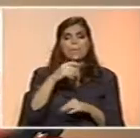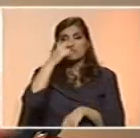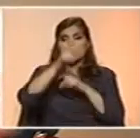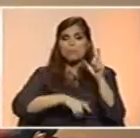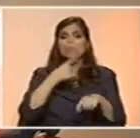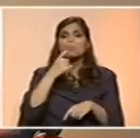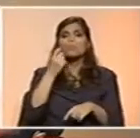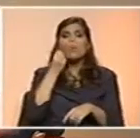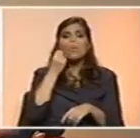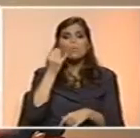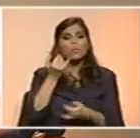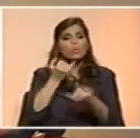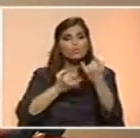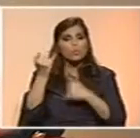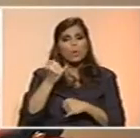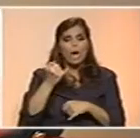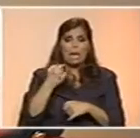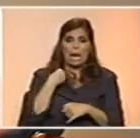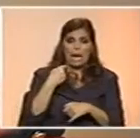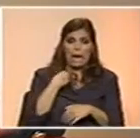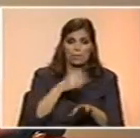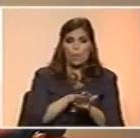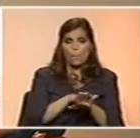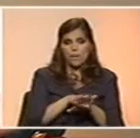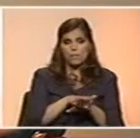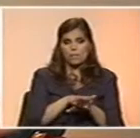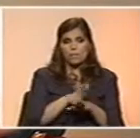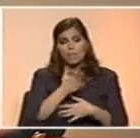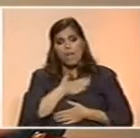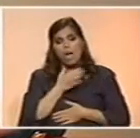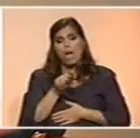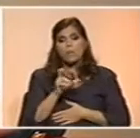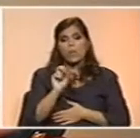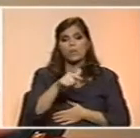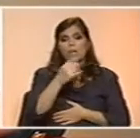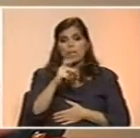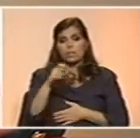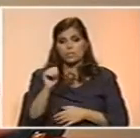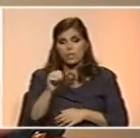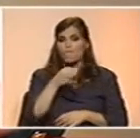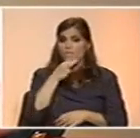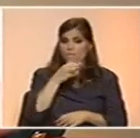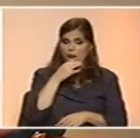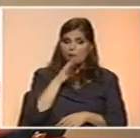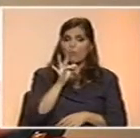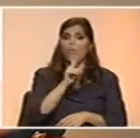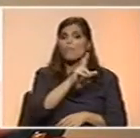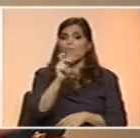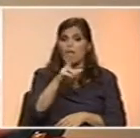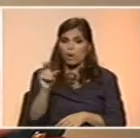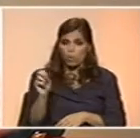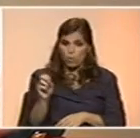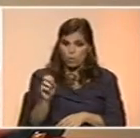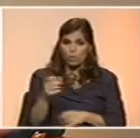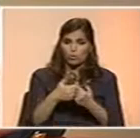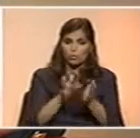perguntam como é que devem trocar a carne e o peixe, de forma a obter proteínas, falam muito do ferro. Sim. O ferro penso que é de conhecimento comum,